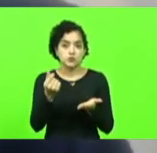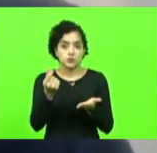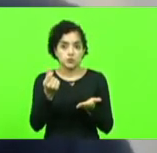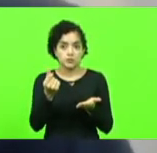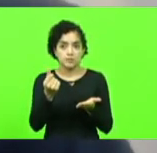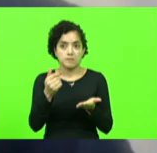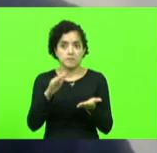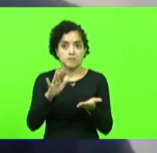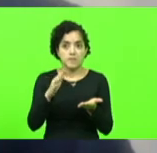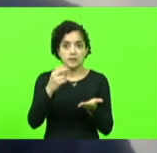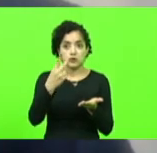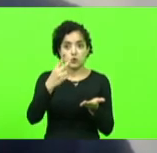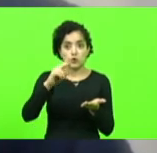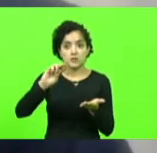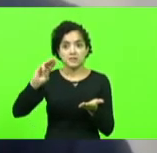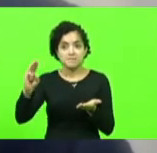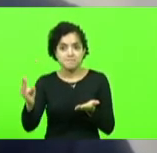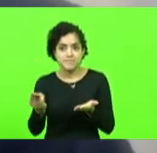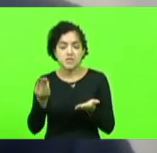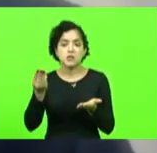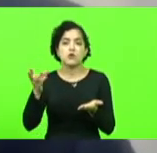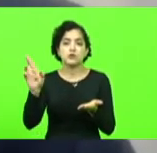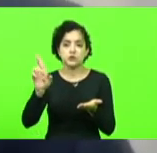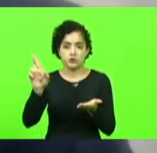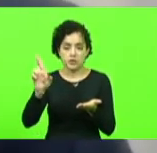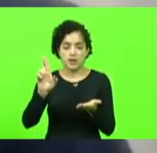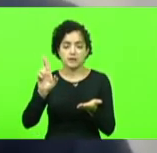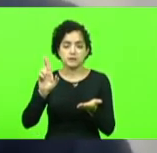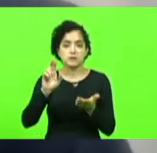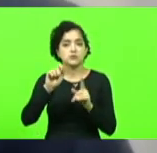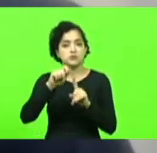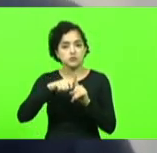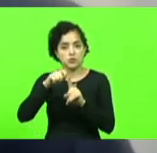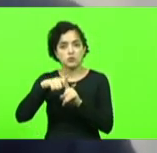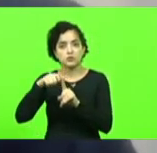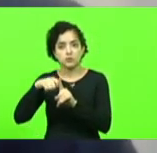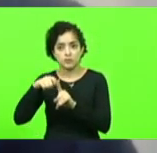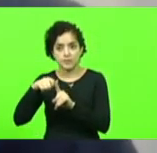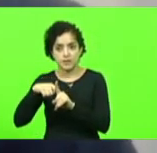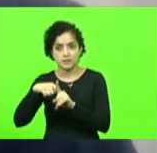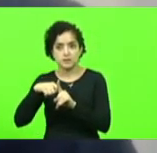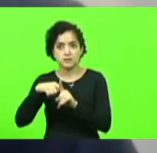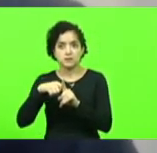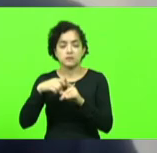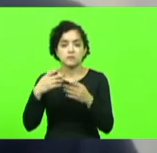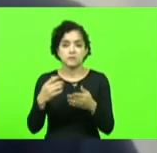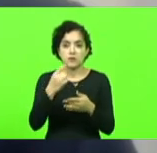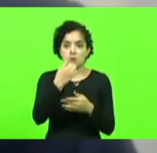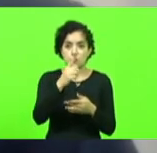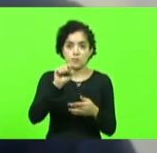mais de R$2.500.000 a mês, ele é composto por